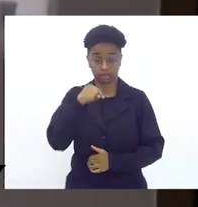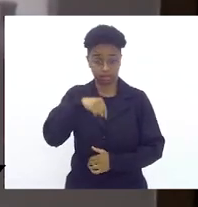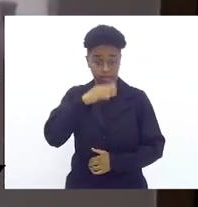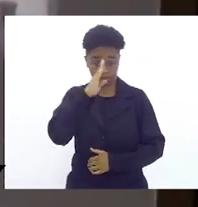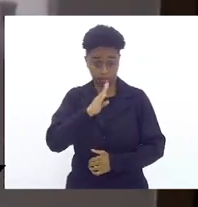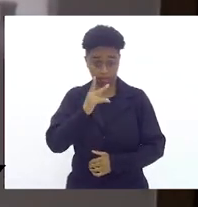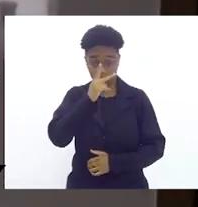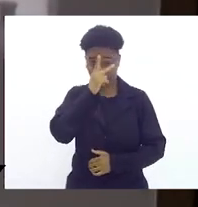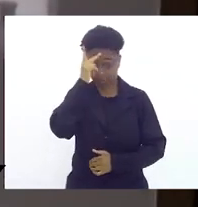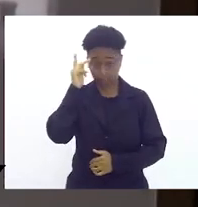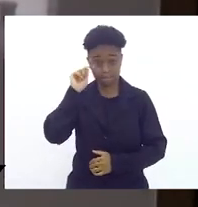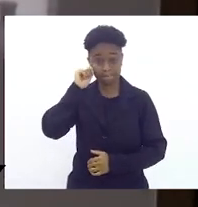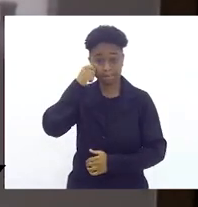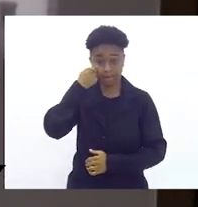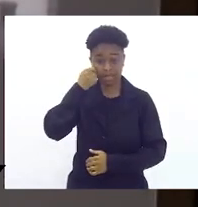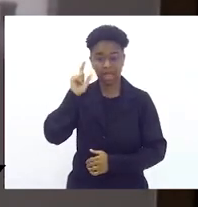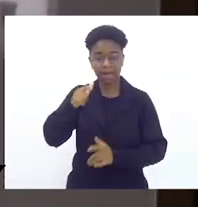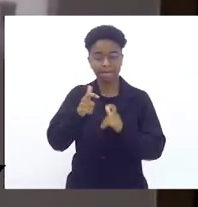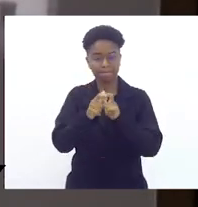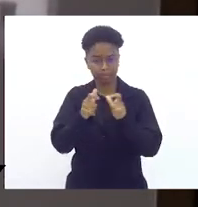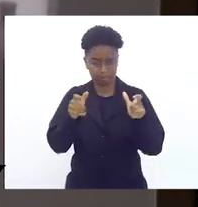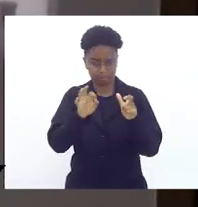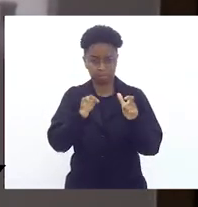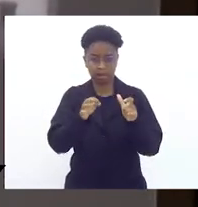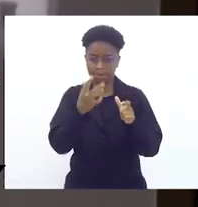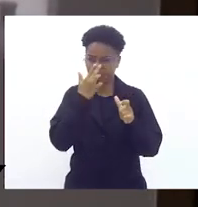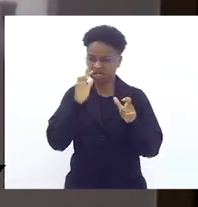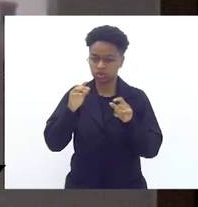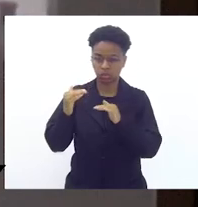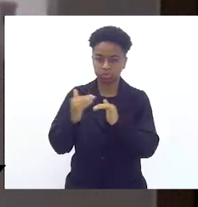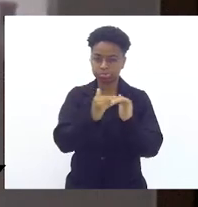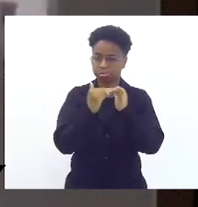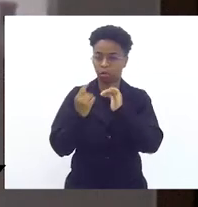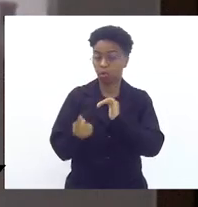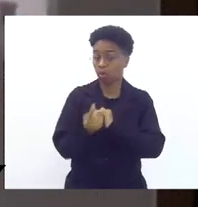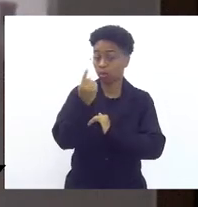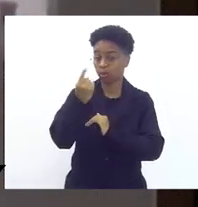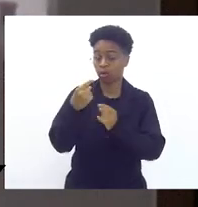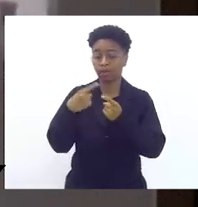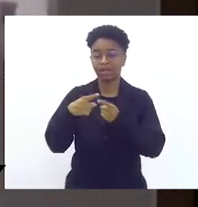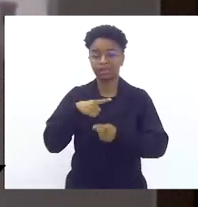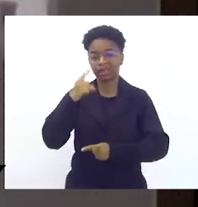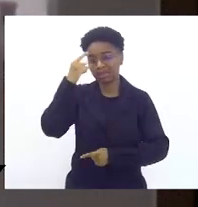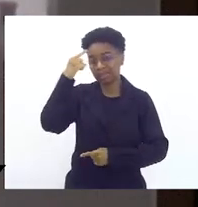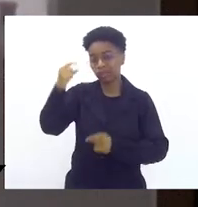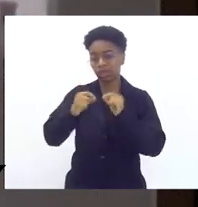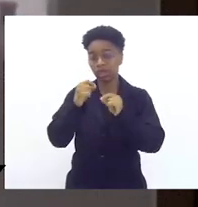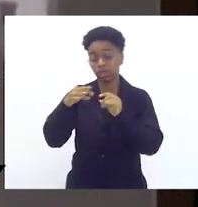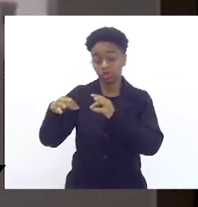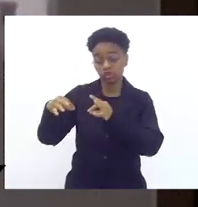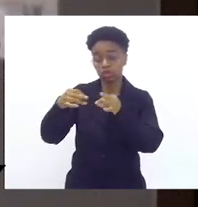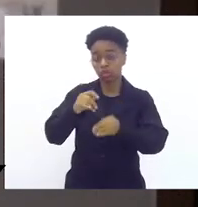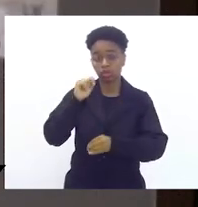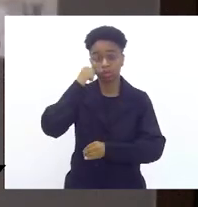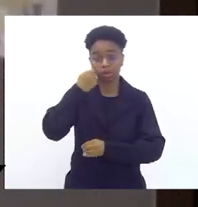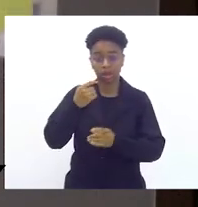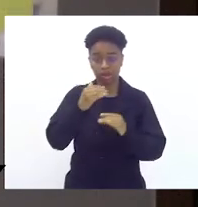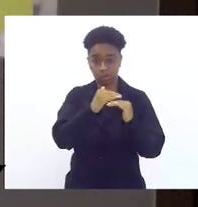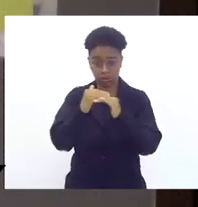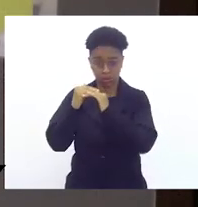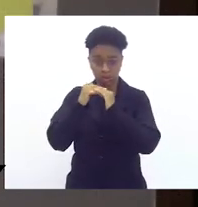pretas são vistas como uma massa né como uma coisa única aquela ideia de que todos os pretos são iguais